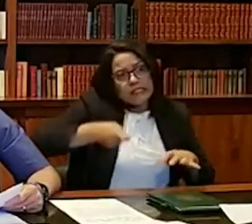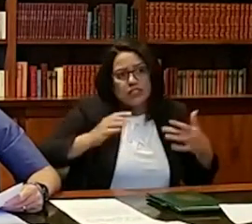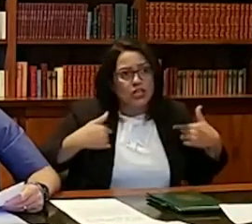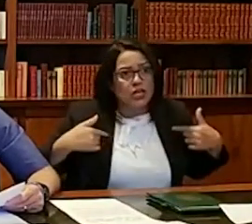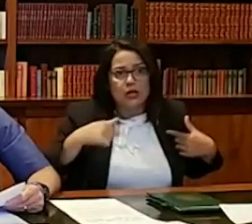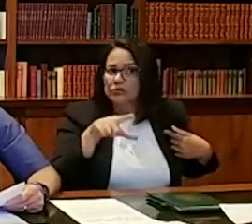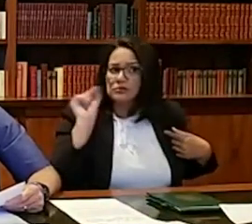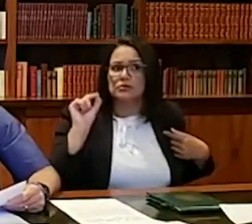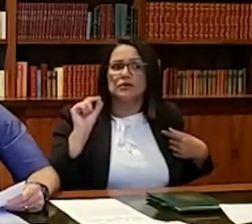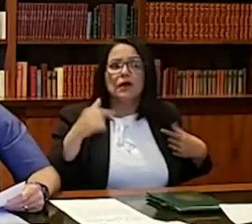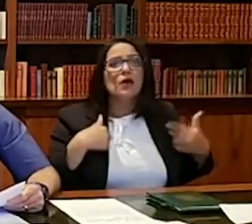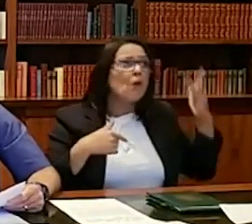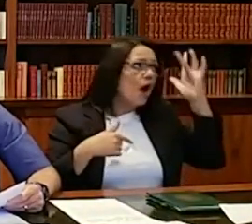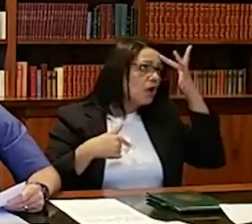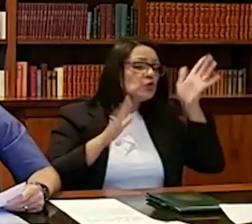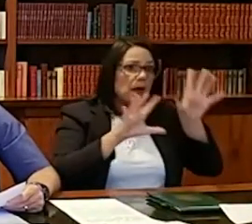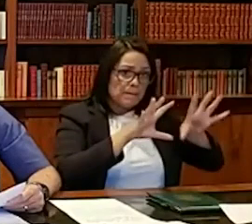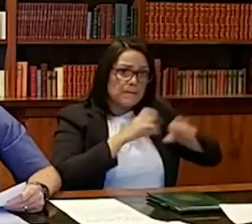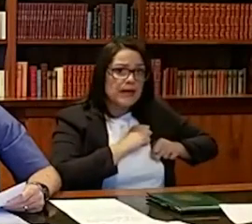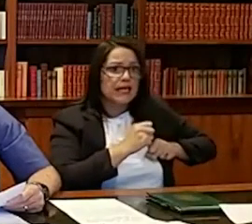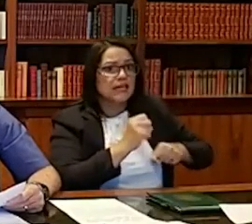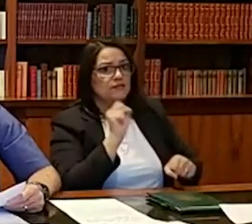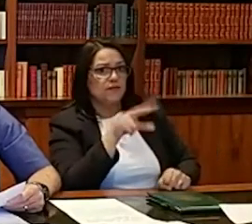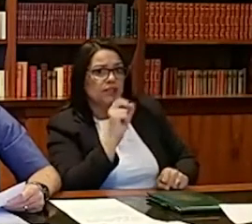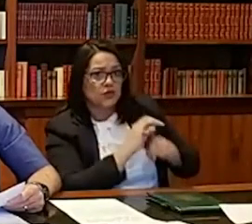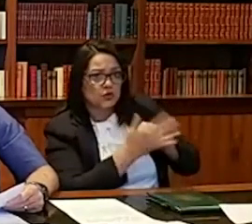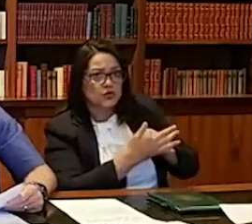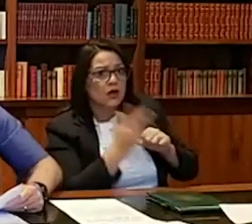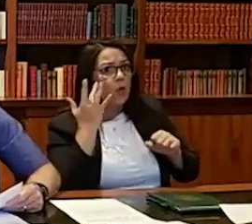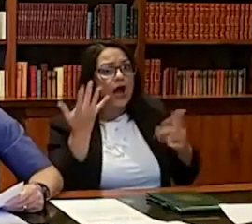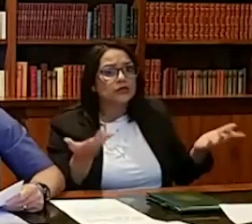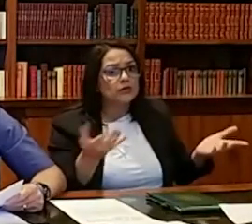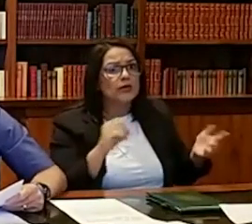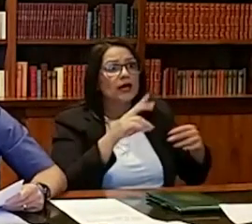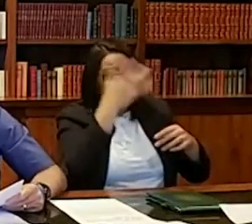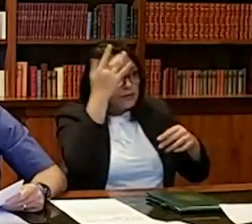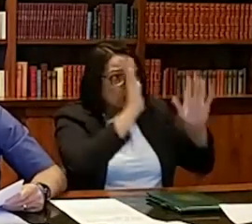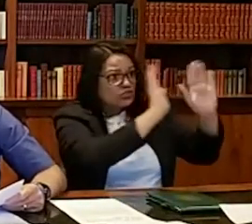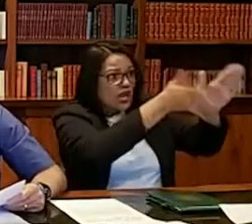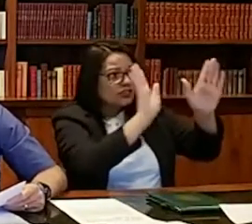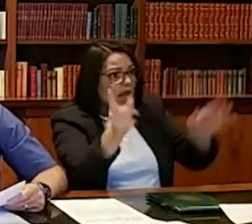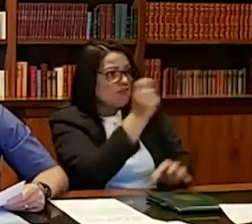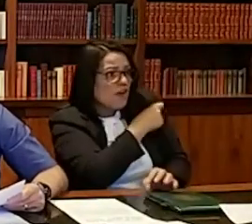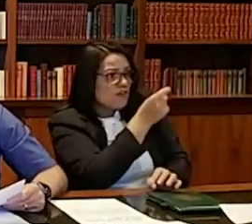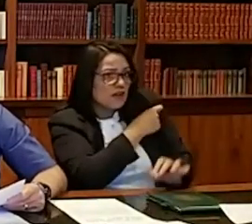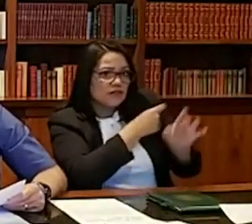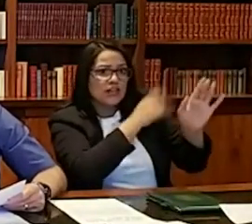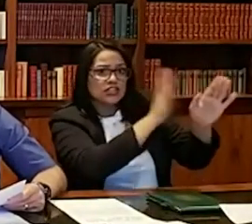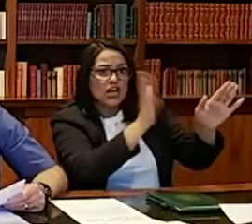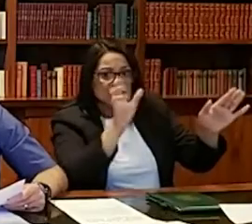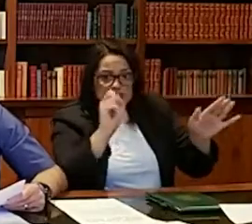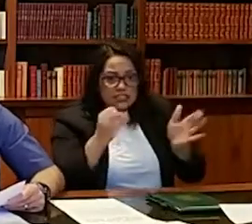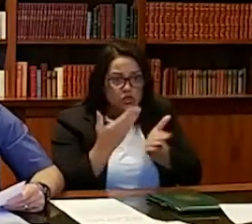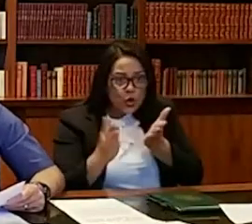um tipo de queixa-crime que pode ser apresentada ao Supremo Tribunal Federal quando se considera que não houve uma ação por parte do Ministério Público, seja